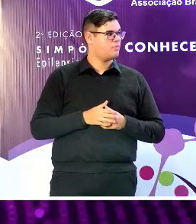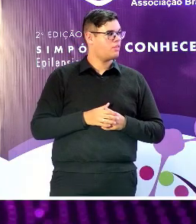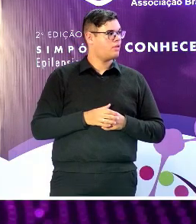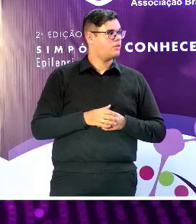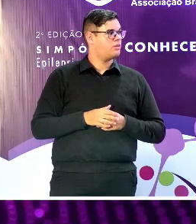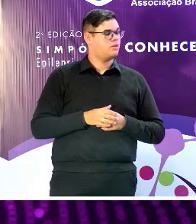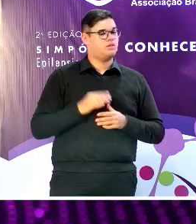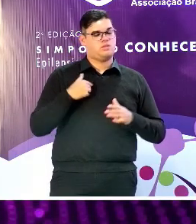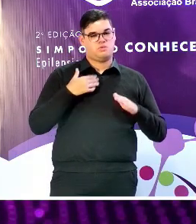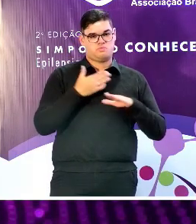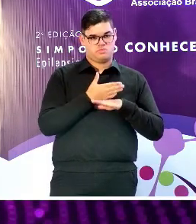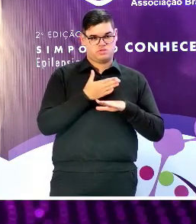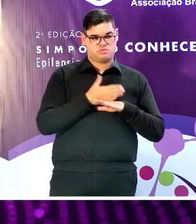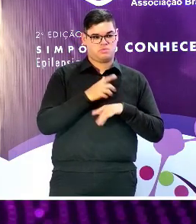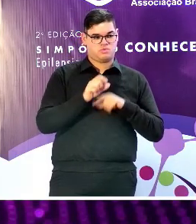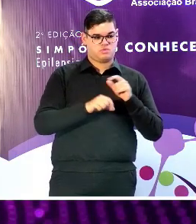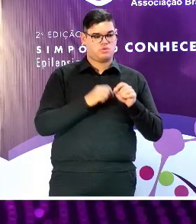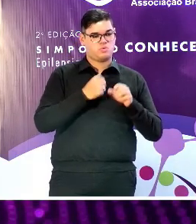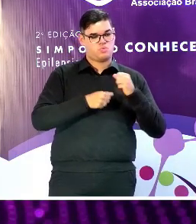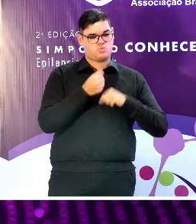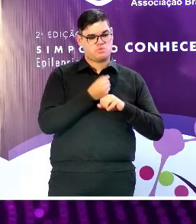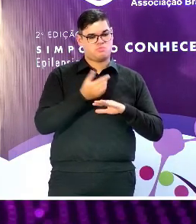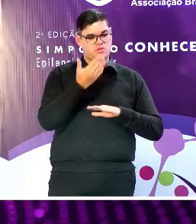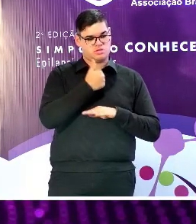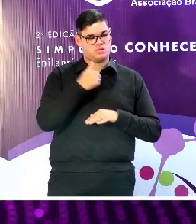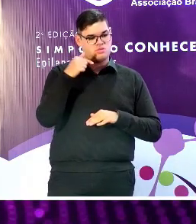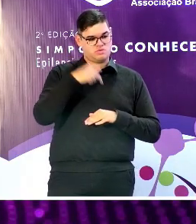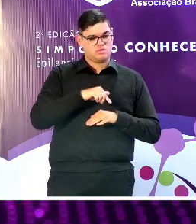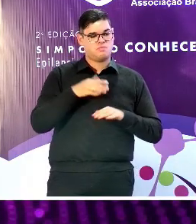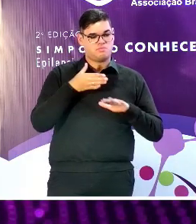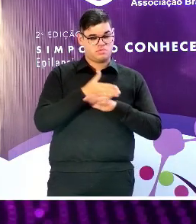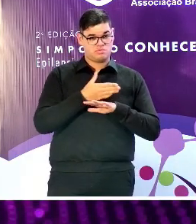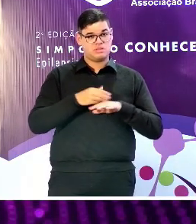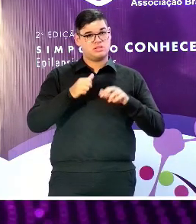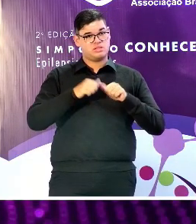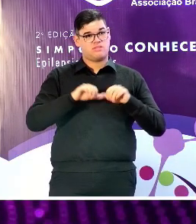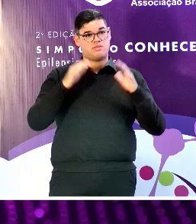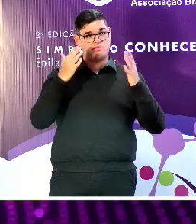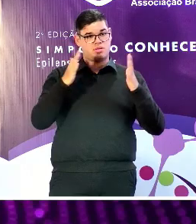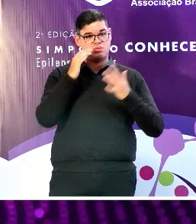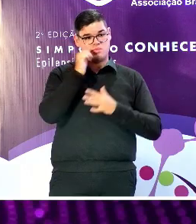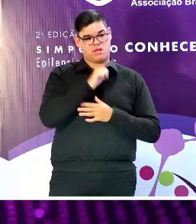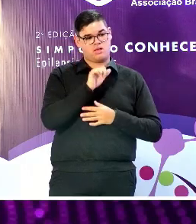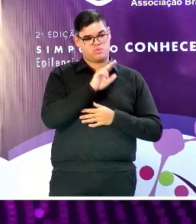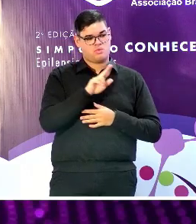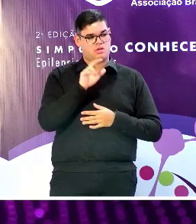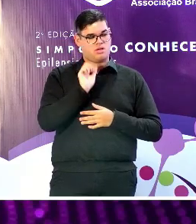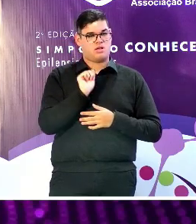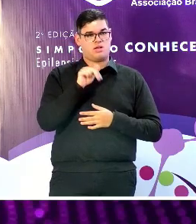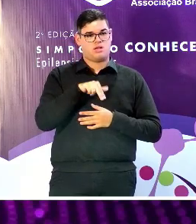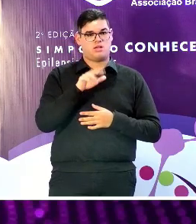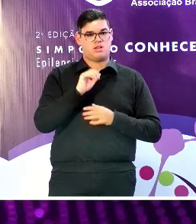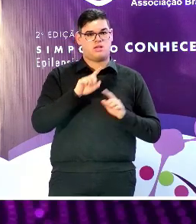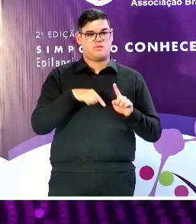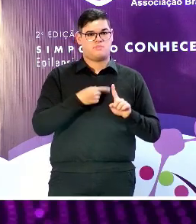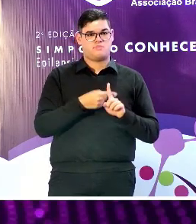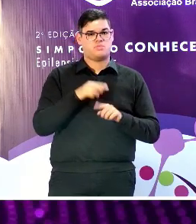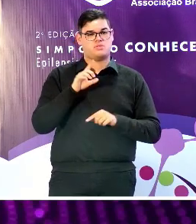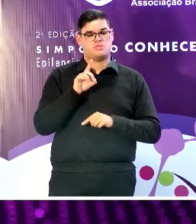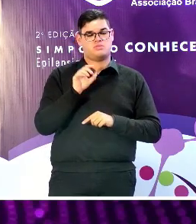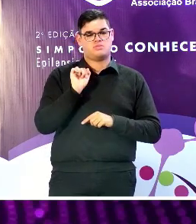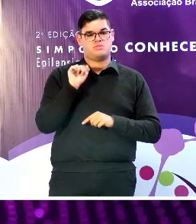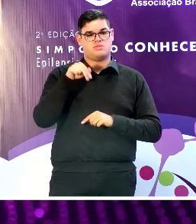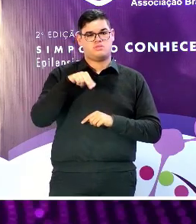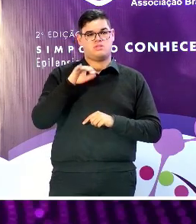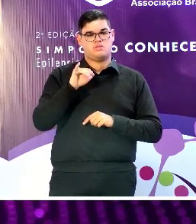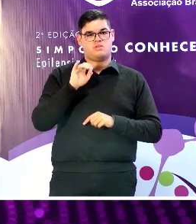Eu participei do simpósio no ano passado e estava até parabenizando a Ana e o Daniel pela,